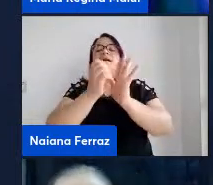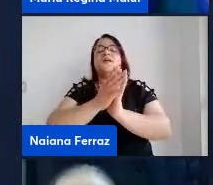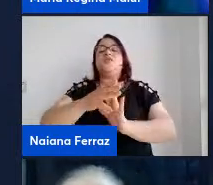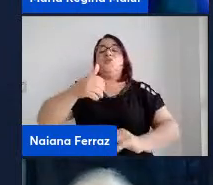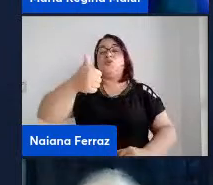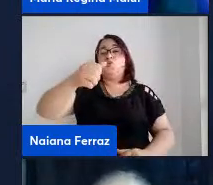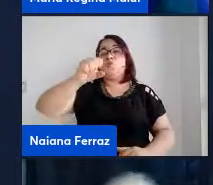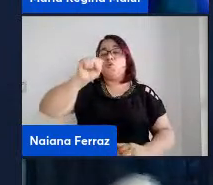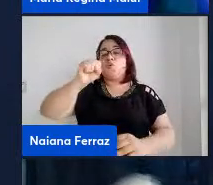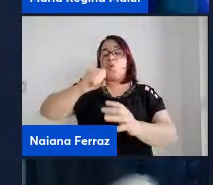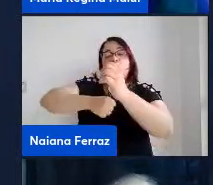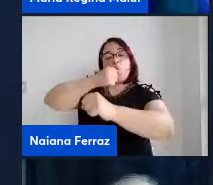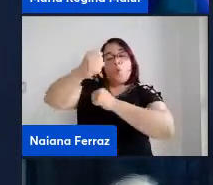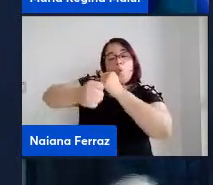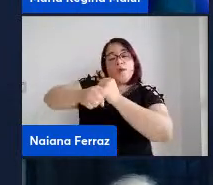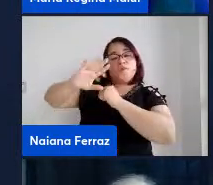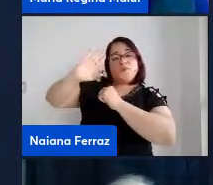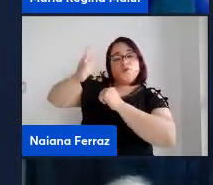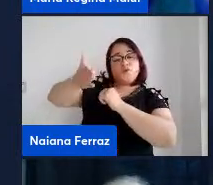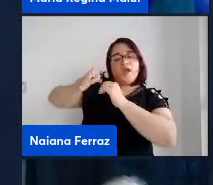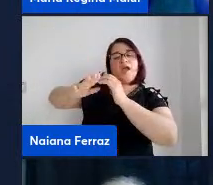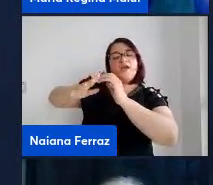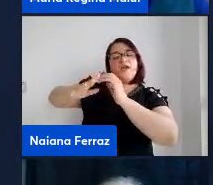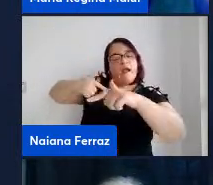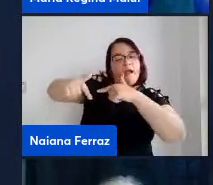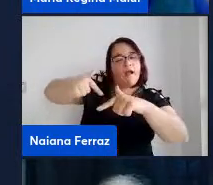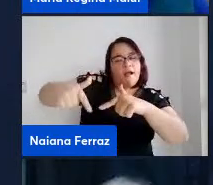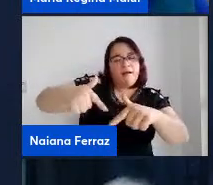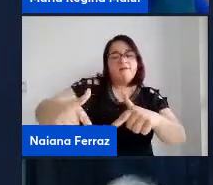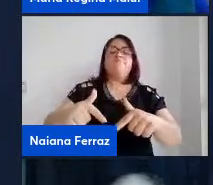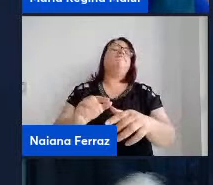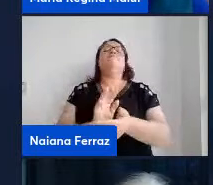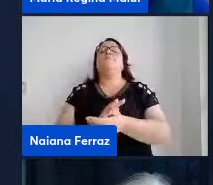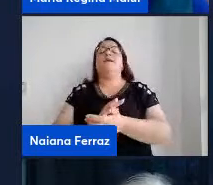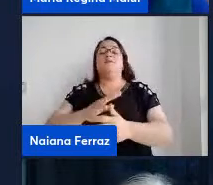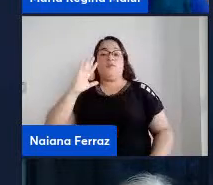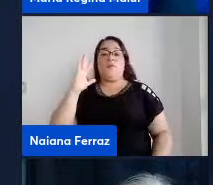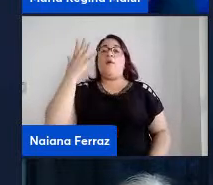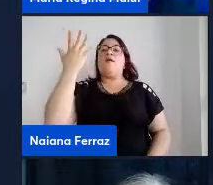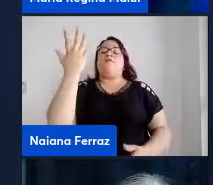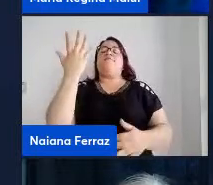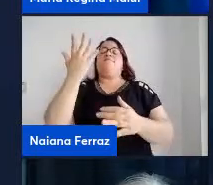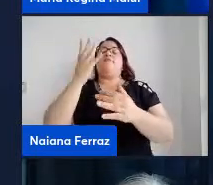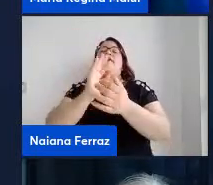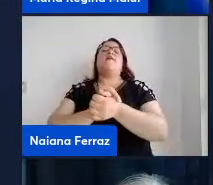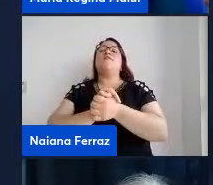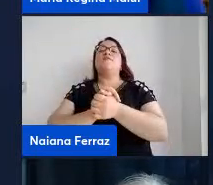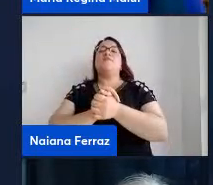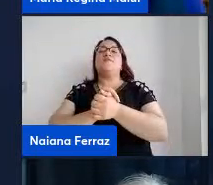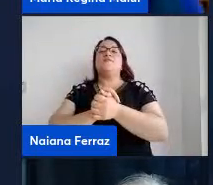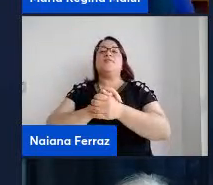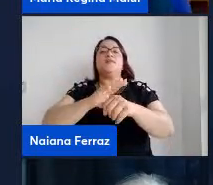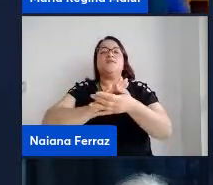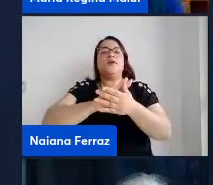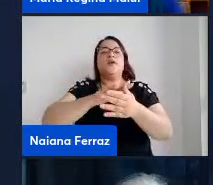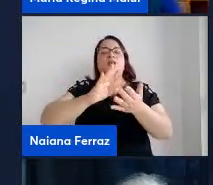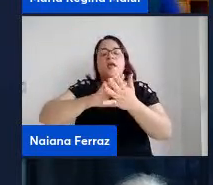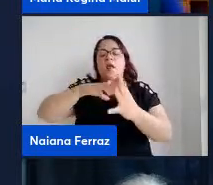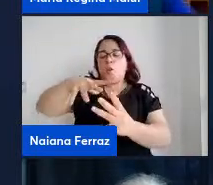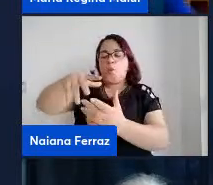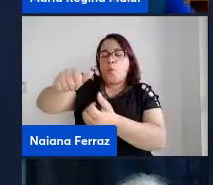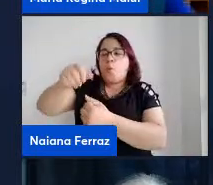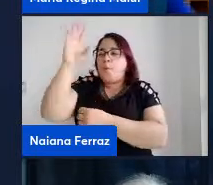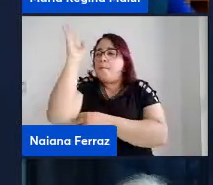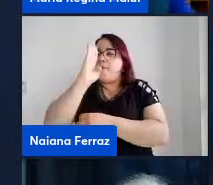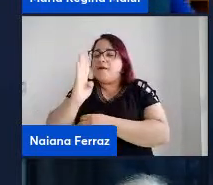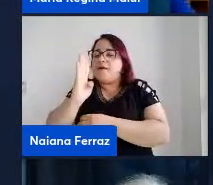trabalho. O evento tem natureza itinerante, andando por nosso Brasil e também